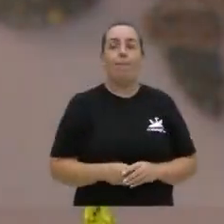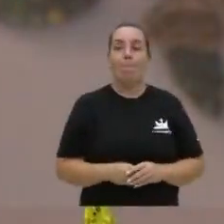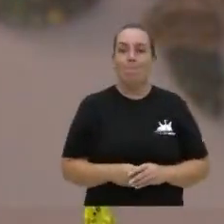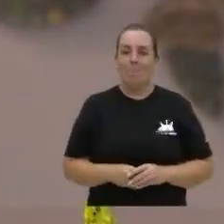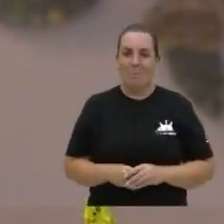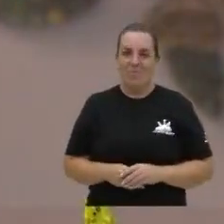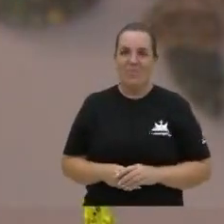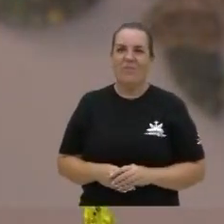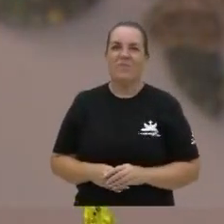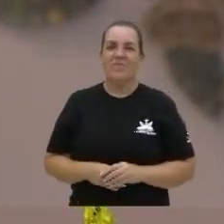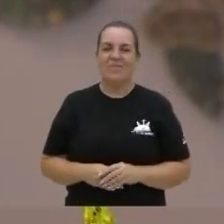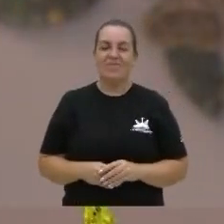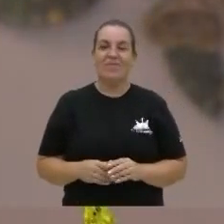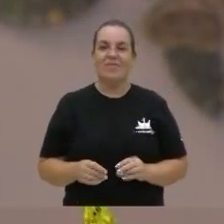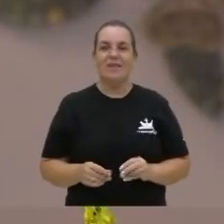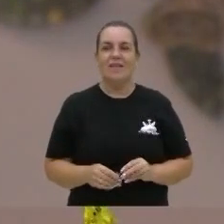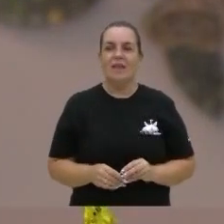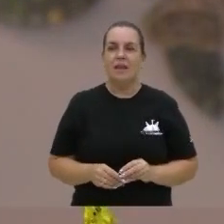exultemos.